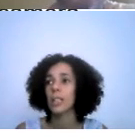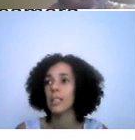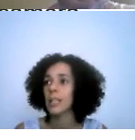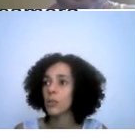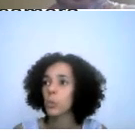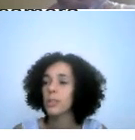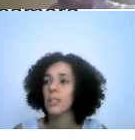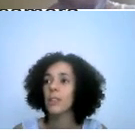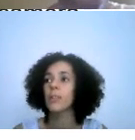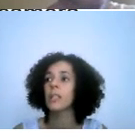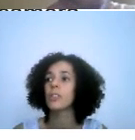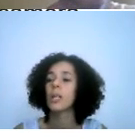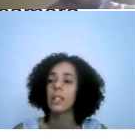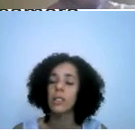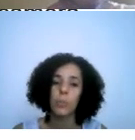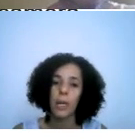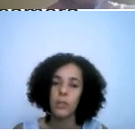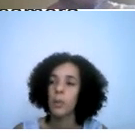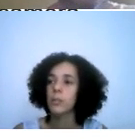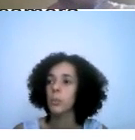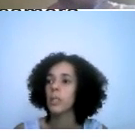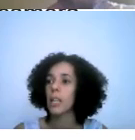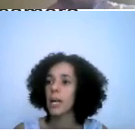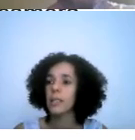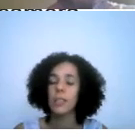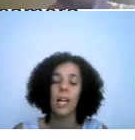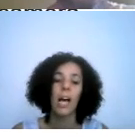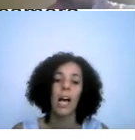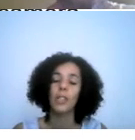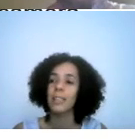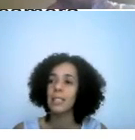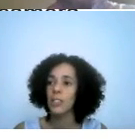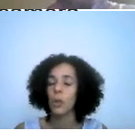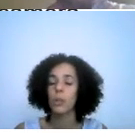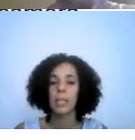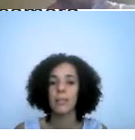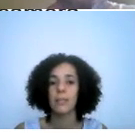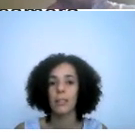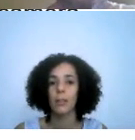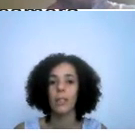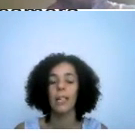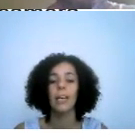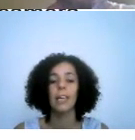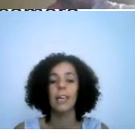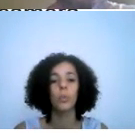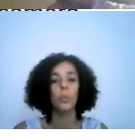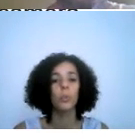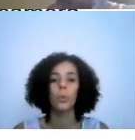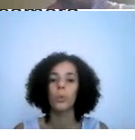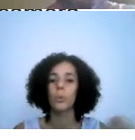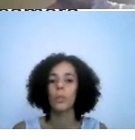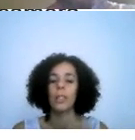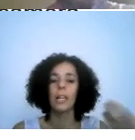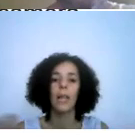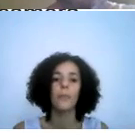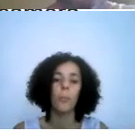gente ainda tem as solturas indevidas de espécies pelas autoridades, a jardinagem, a ornamentação, né, que no mundo